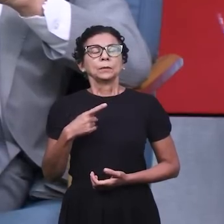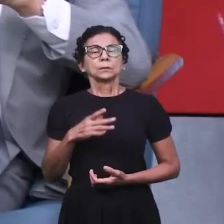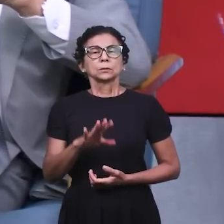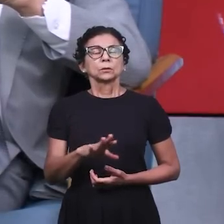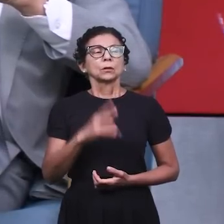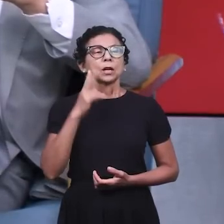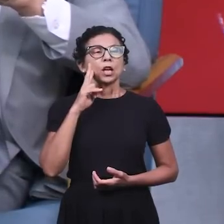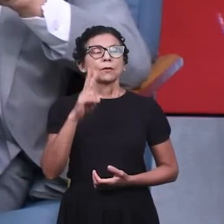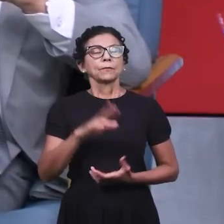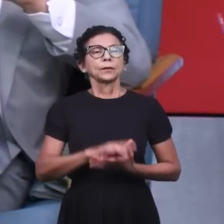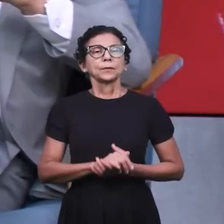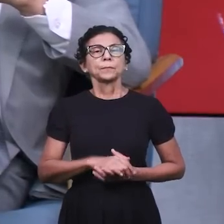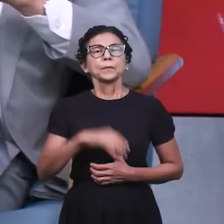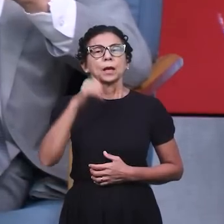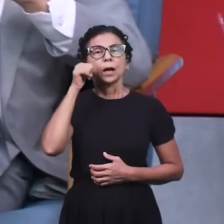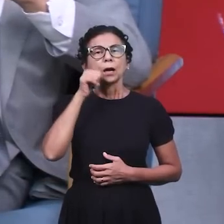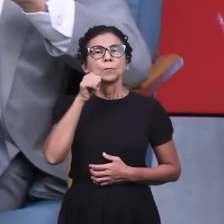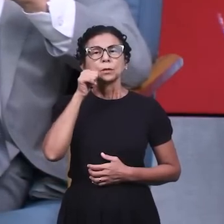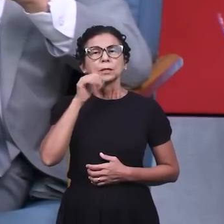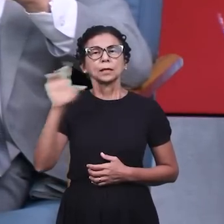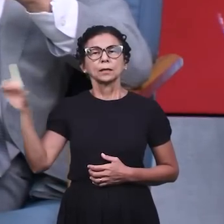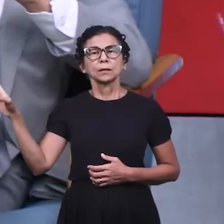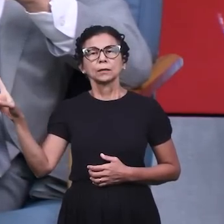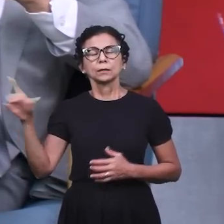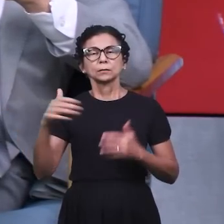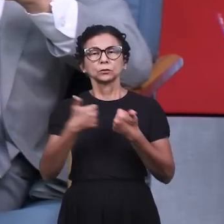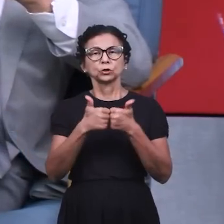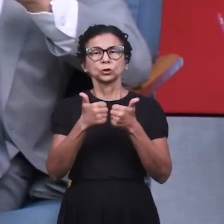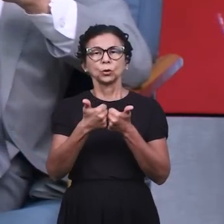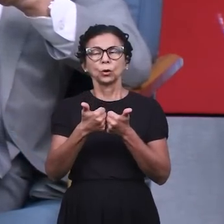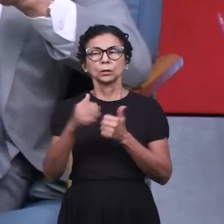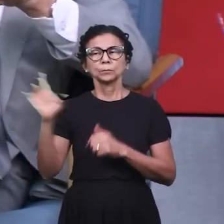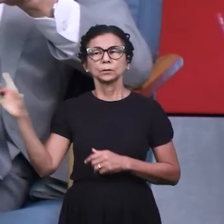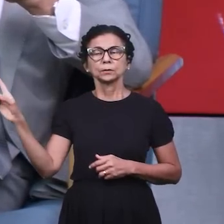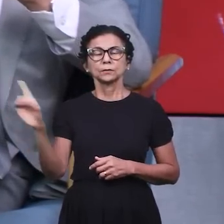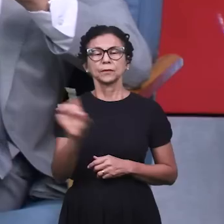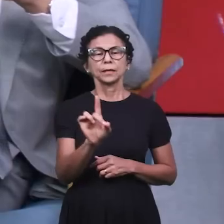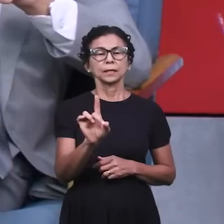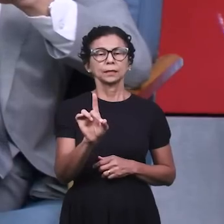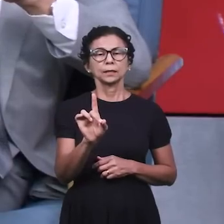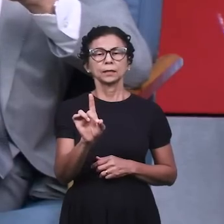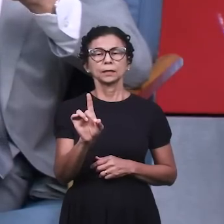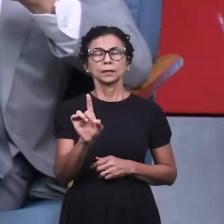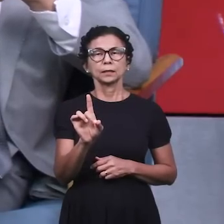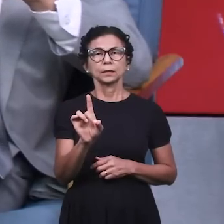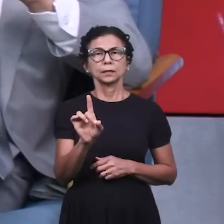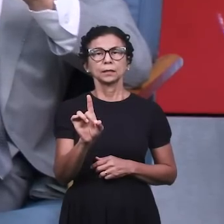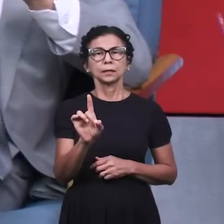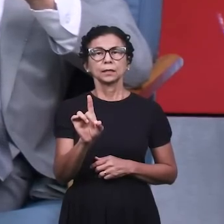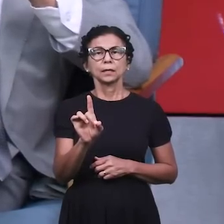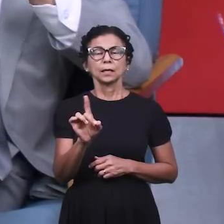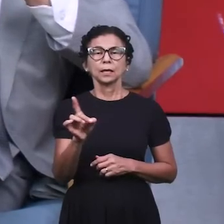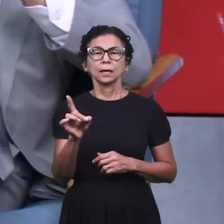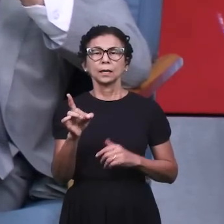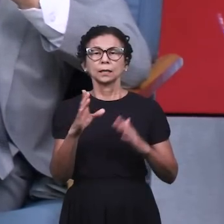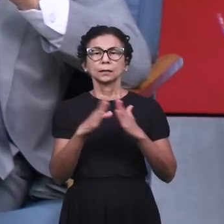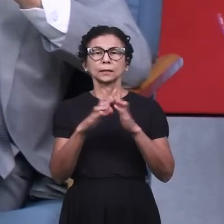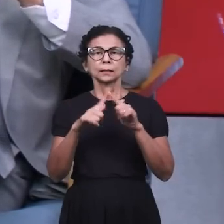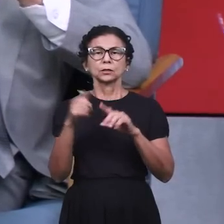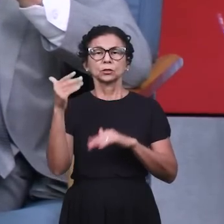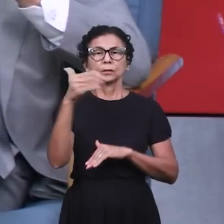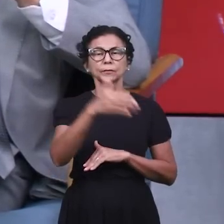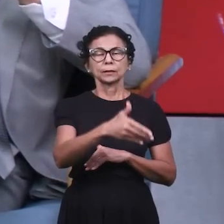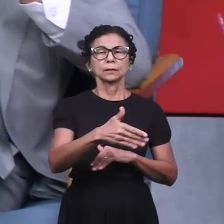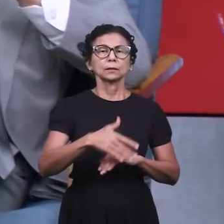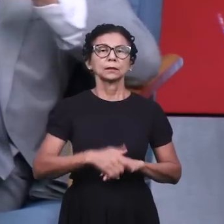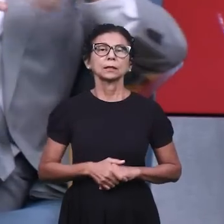Pastor, há uma senhora que veio de ônibus, ela vai saltar no ponto aqui, vai entrar aqui hoje. Mas ela vai entrar aqui porque o Senhor mandou ela sair,